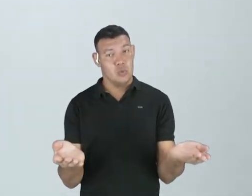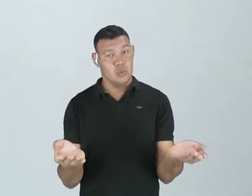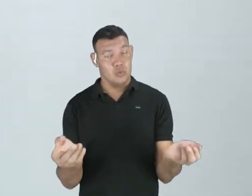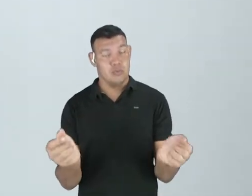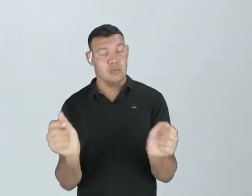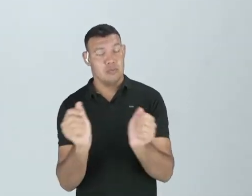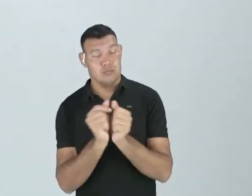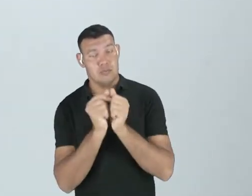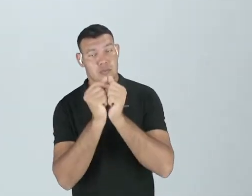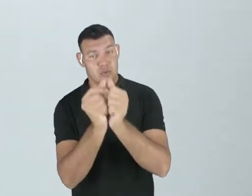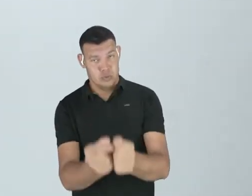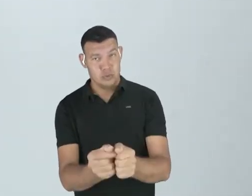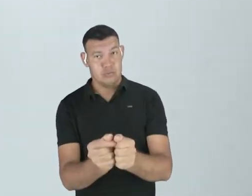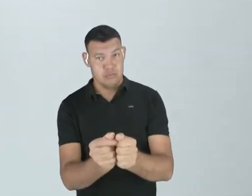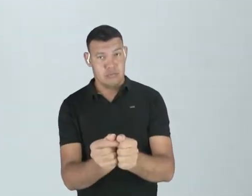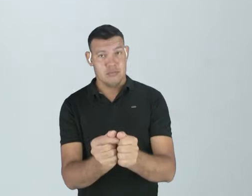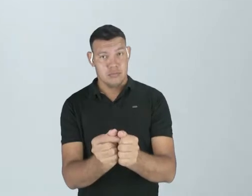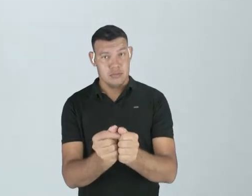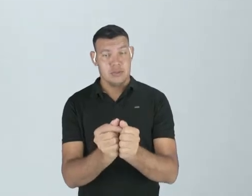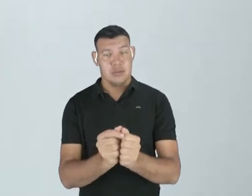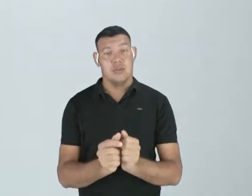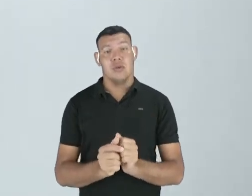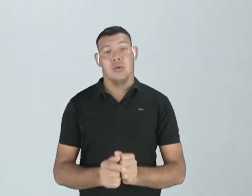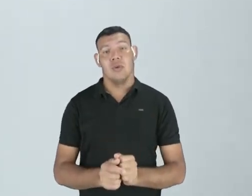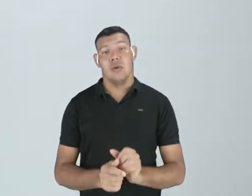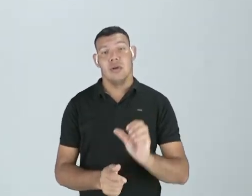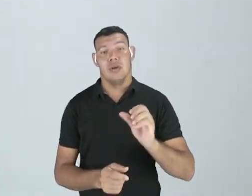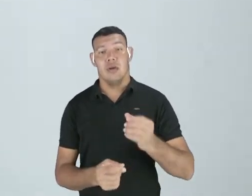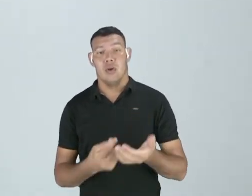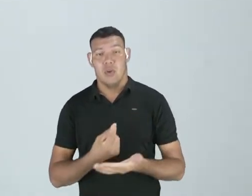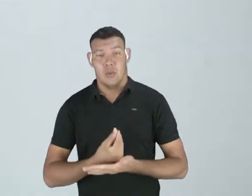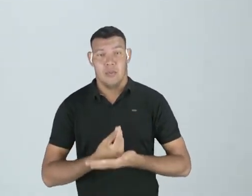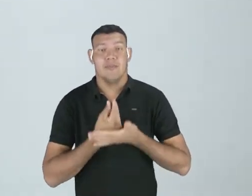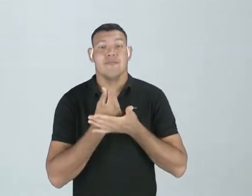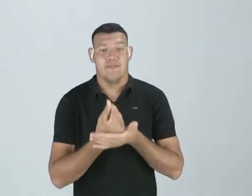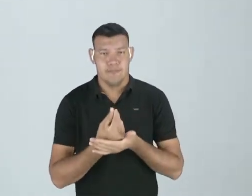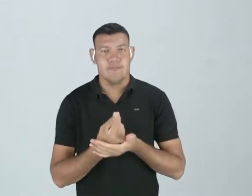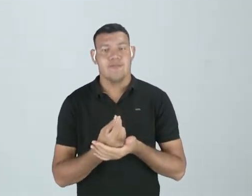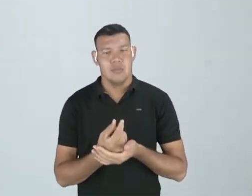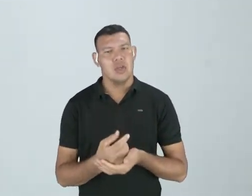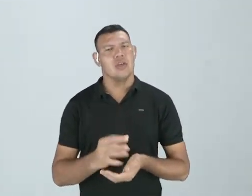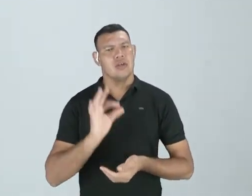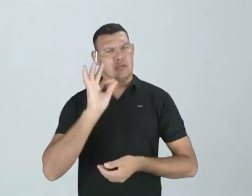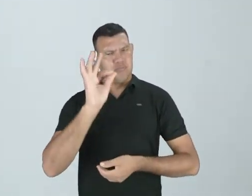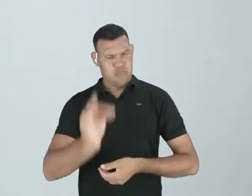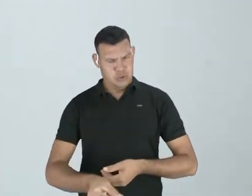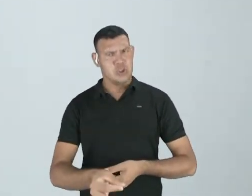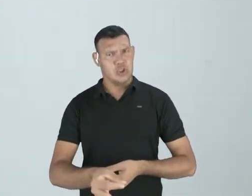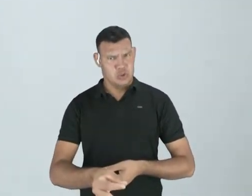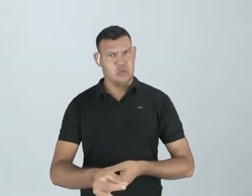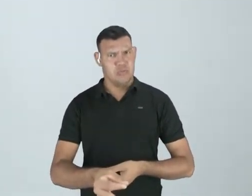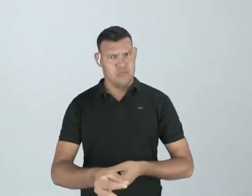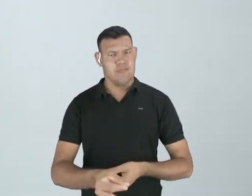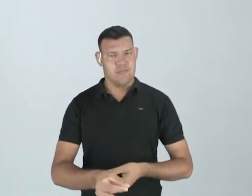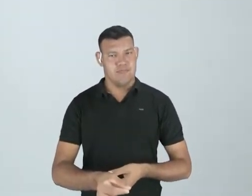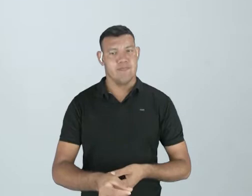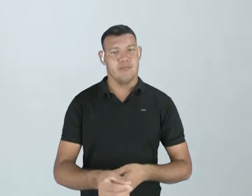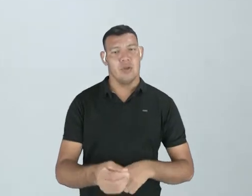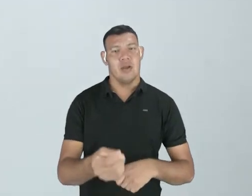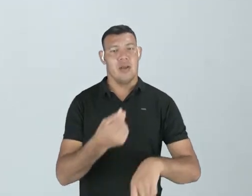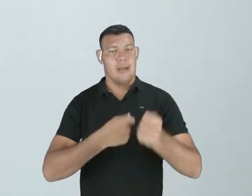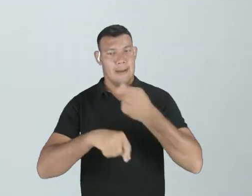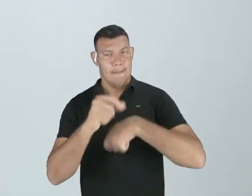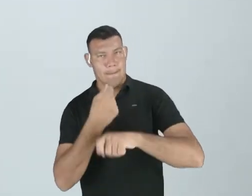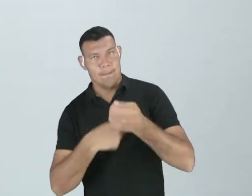o liberalismo. Ele defendia que o capitalismo era a melhor forma econômica e política que pudesse ser vigente na